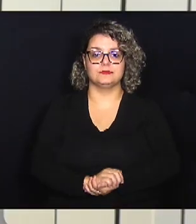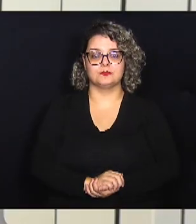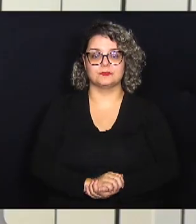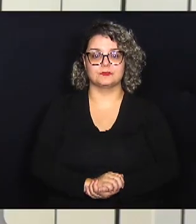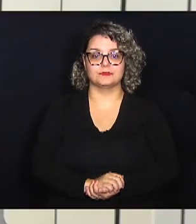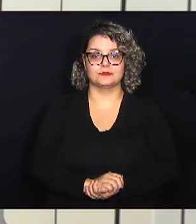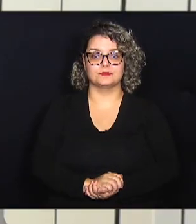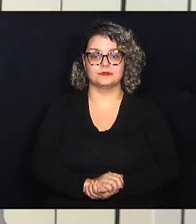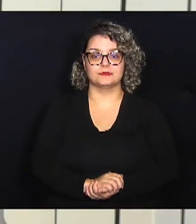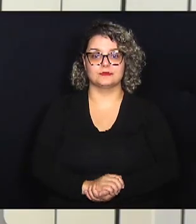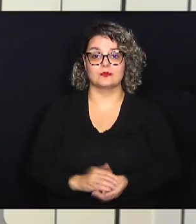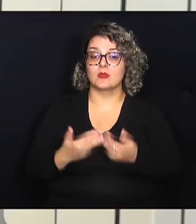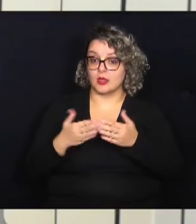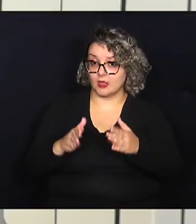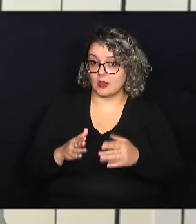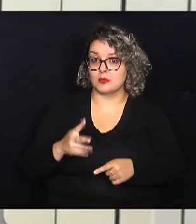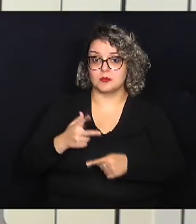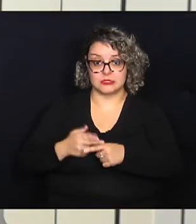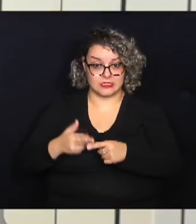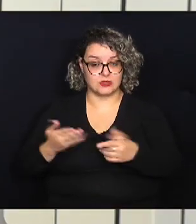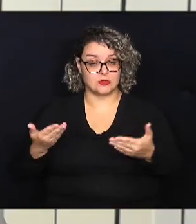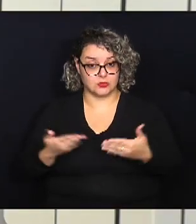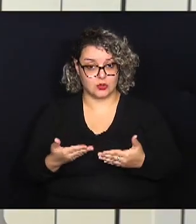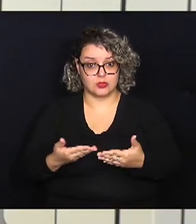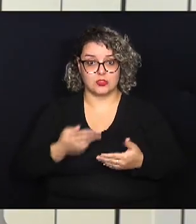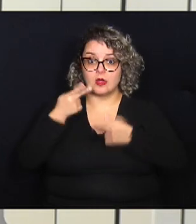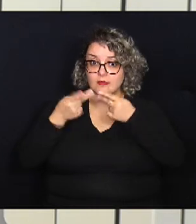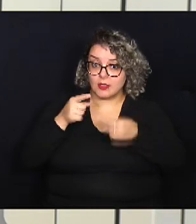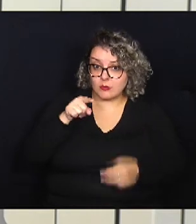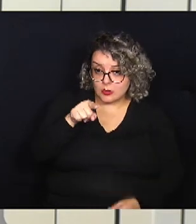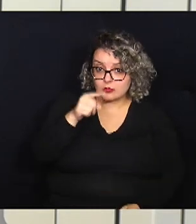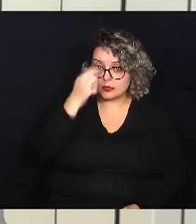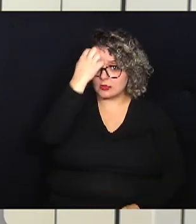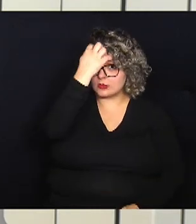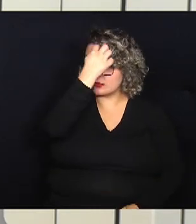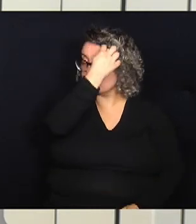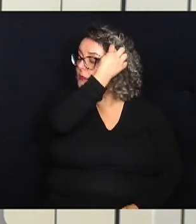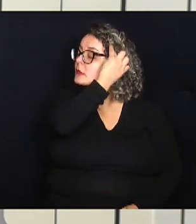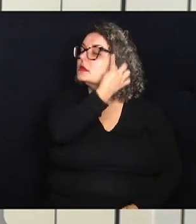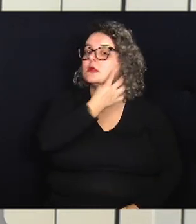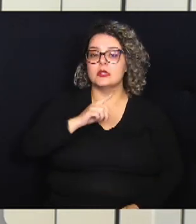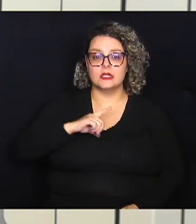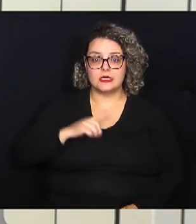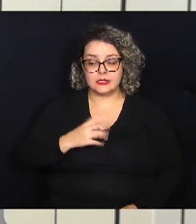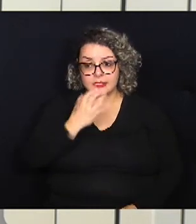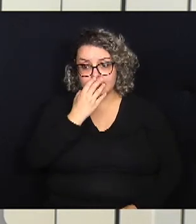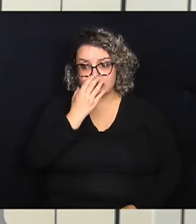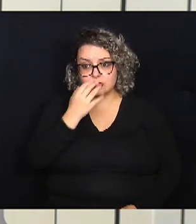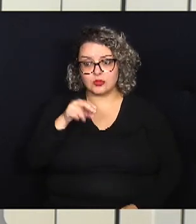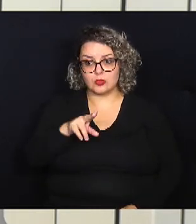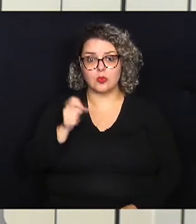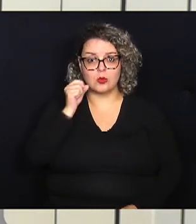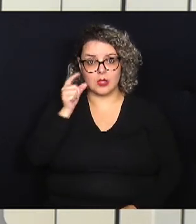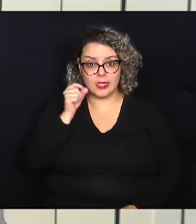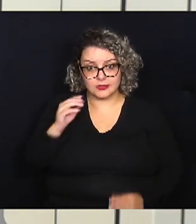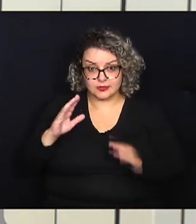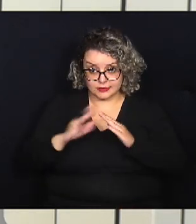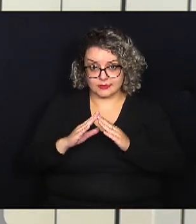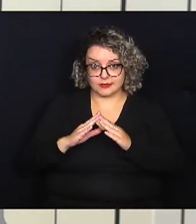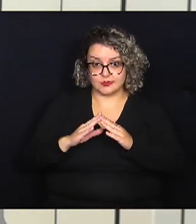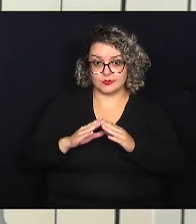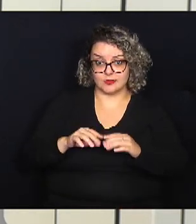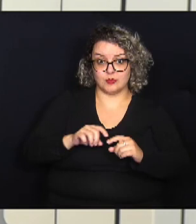E a gente abre a edição de hoje falando com você que tem cachorro ou gato em casa, porque o